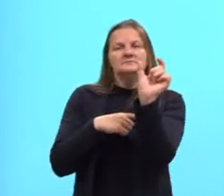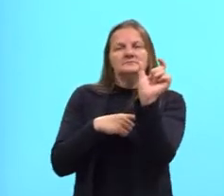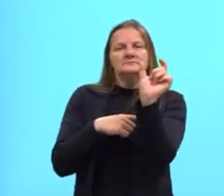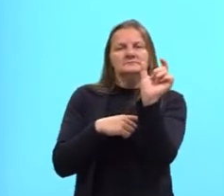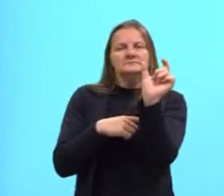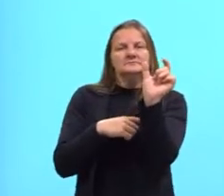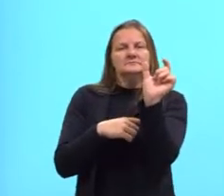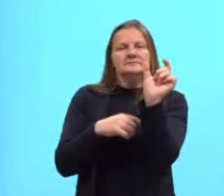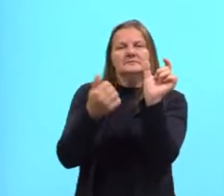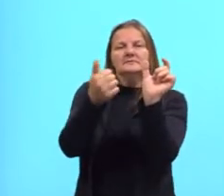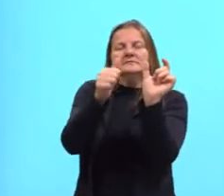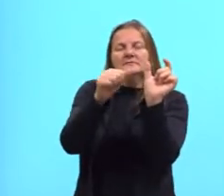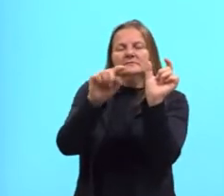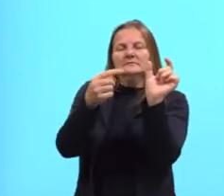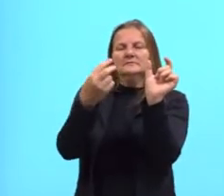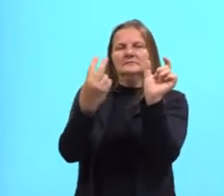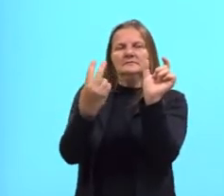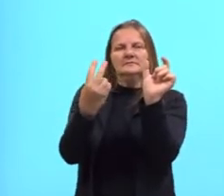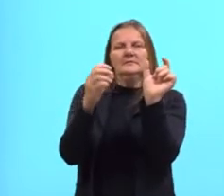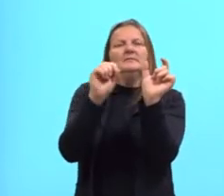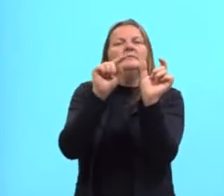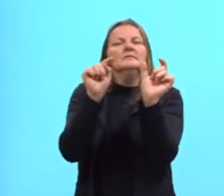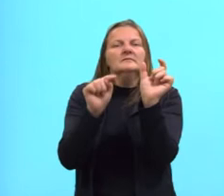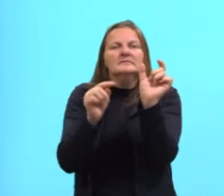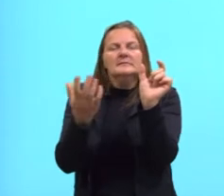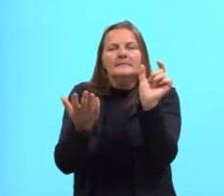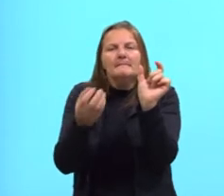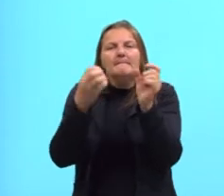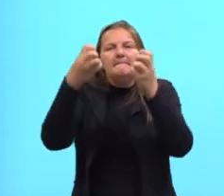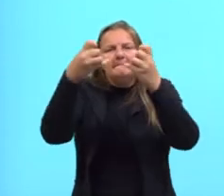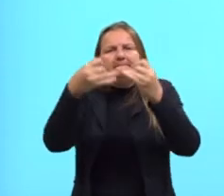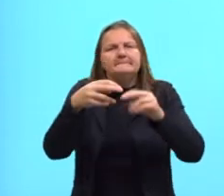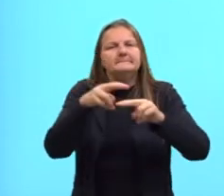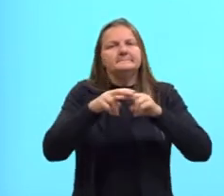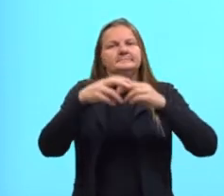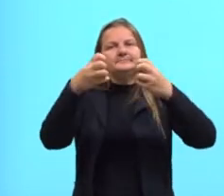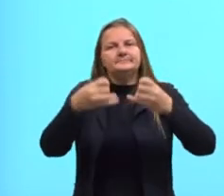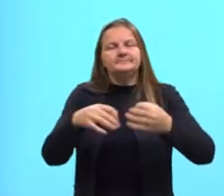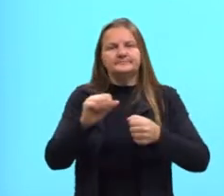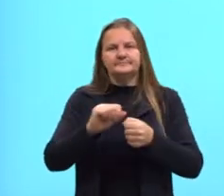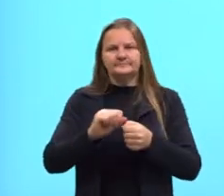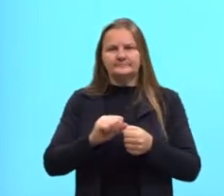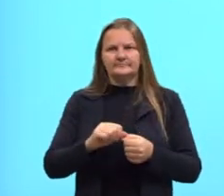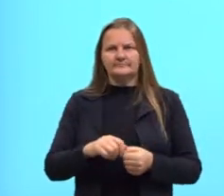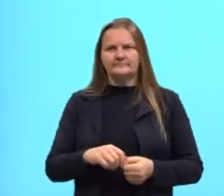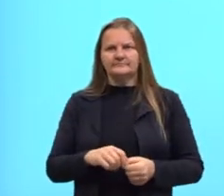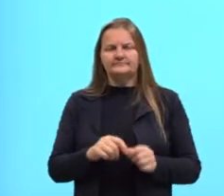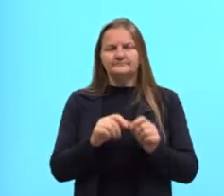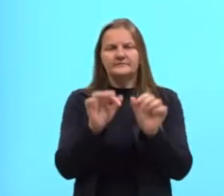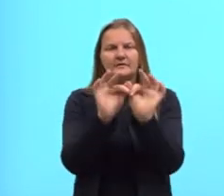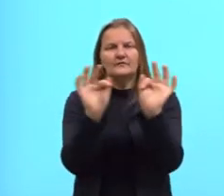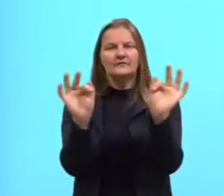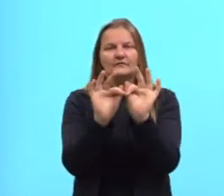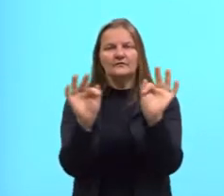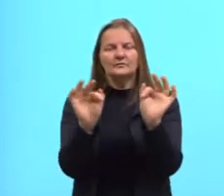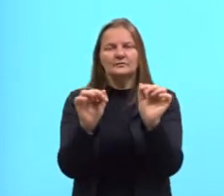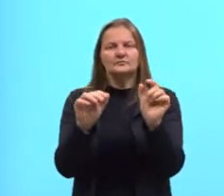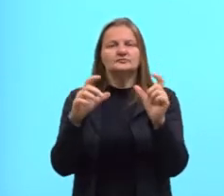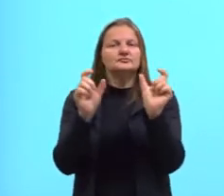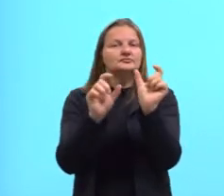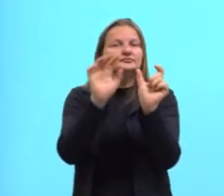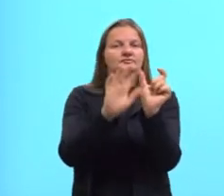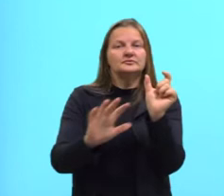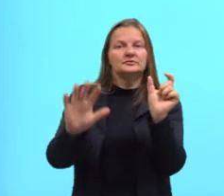ali igual a 11,2 para isto nós podemos utilizar a fórmula do termo geral